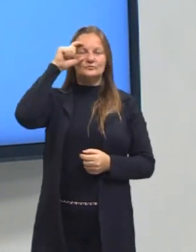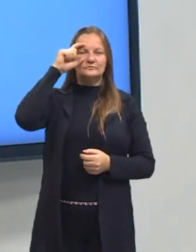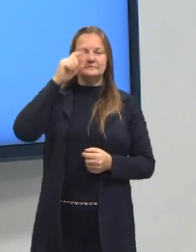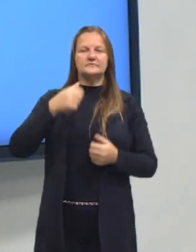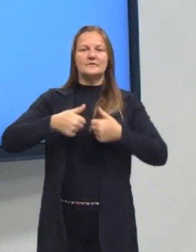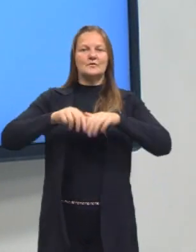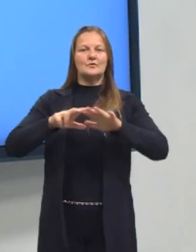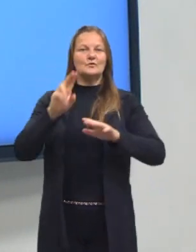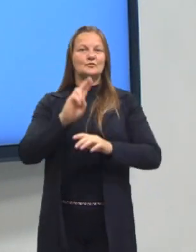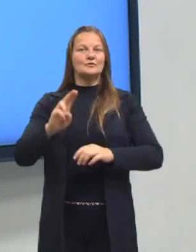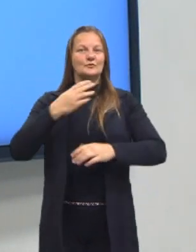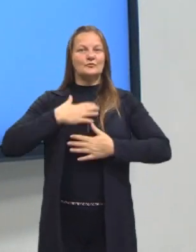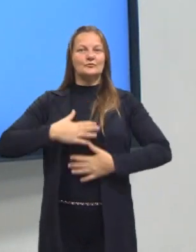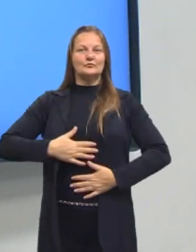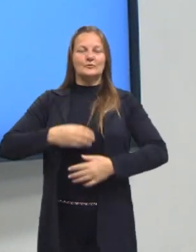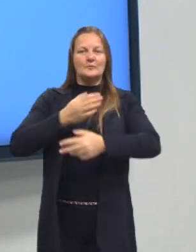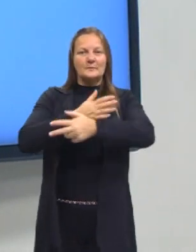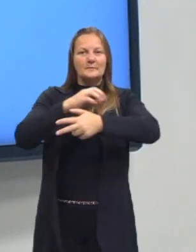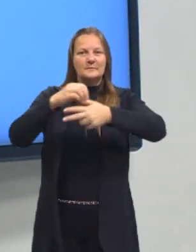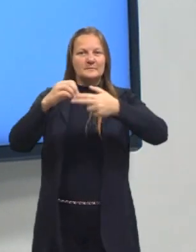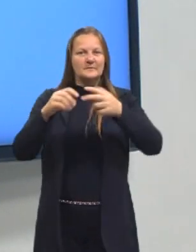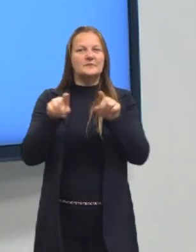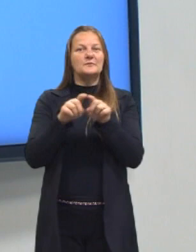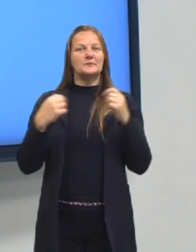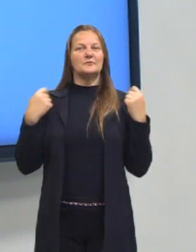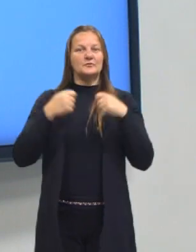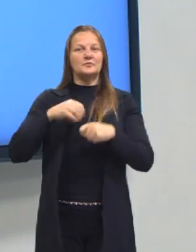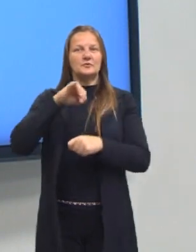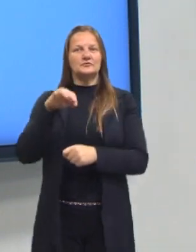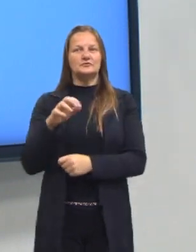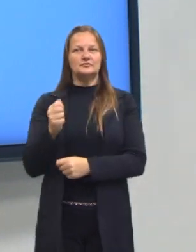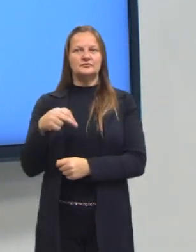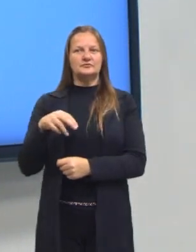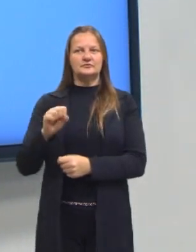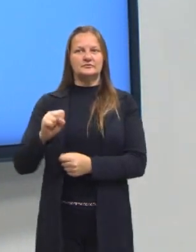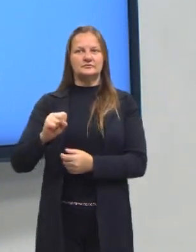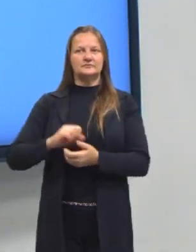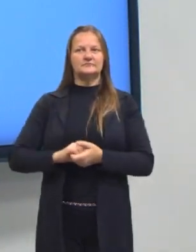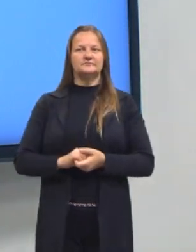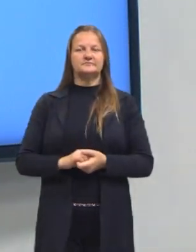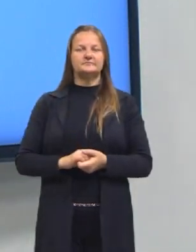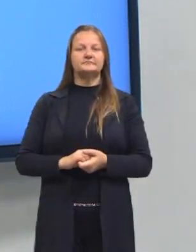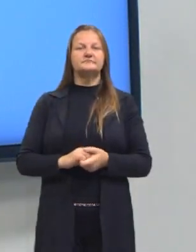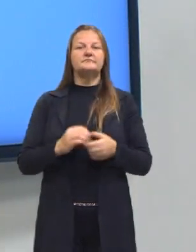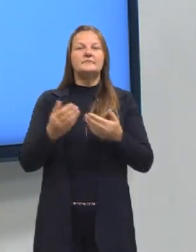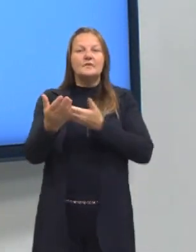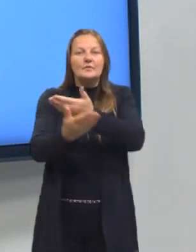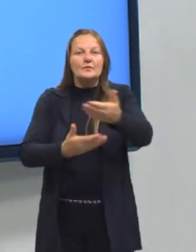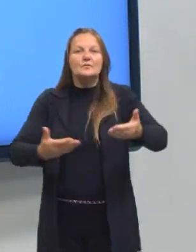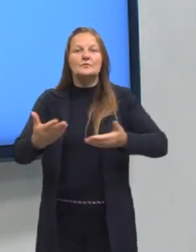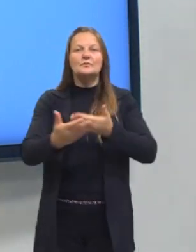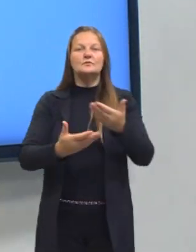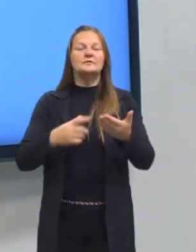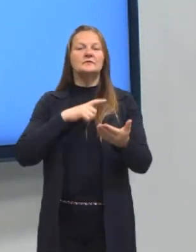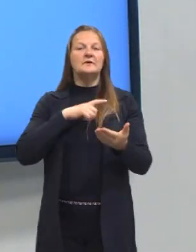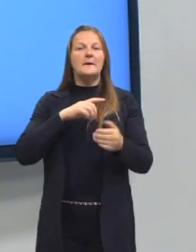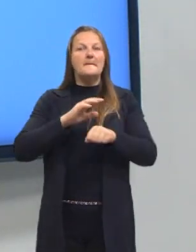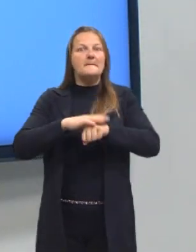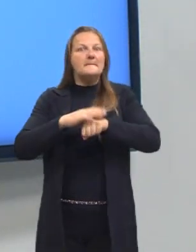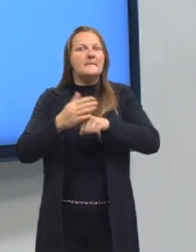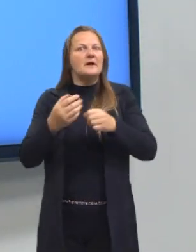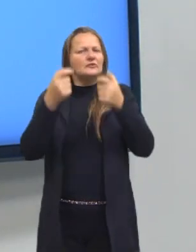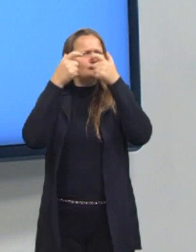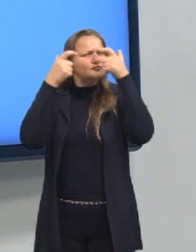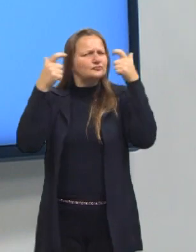estou utilizando a camiseta do pré-enem e também uma camisa jeans então voltei aqui para compartilhar com vocês mais